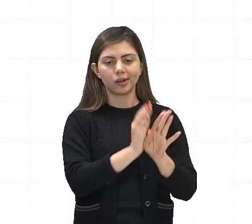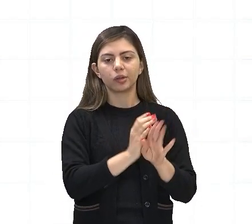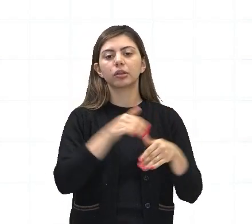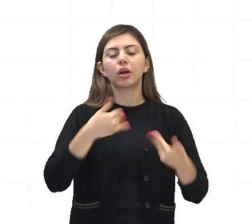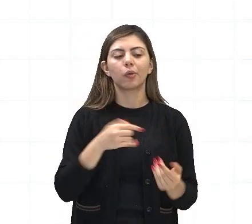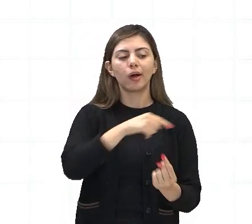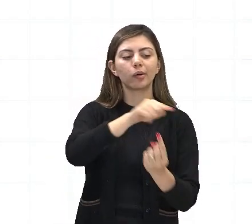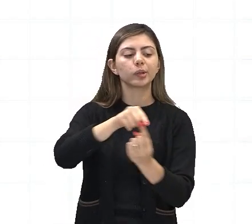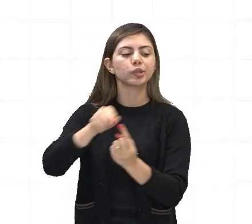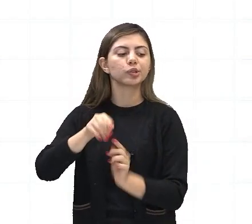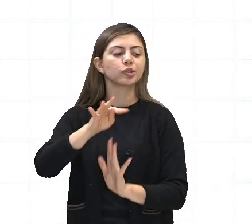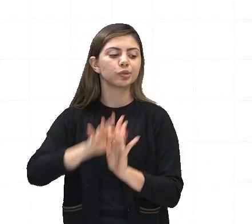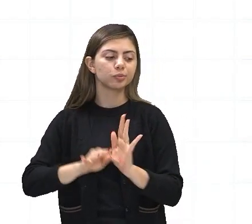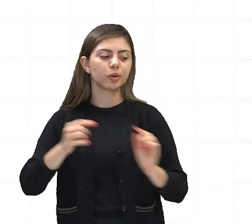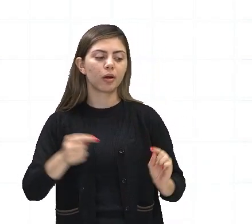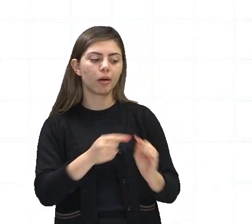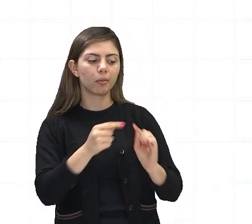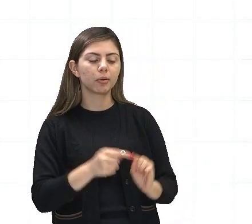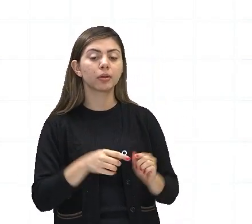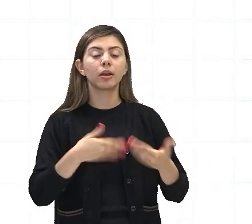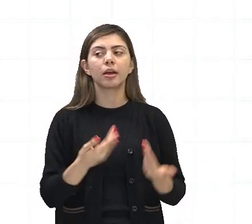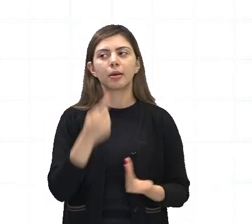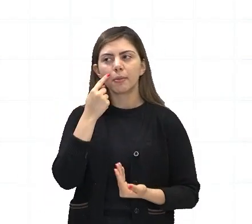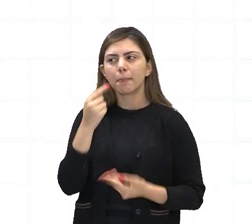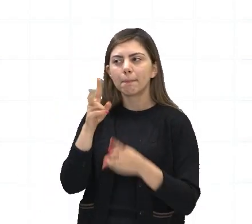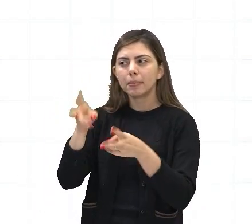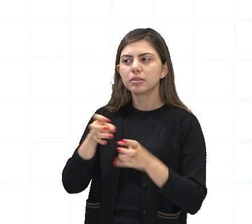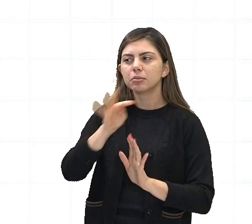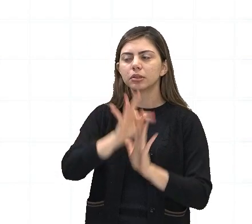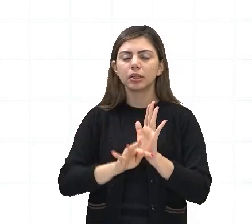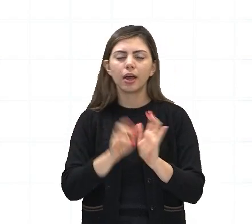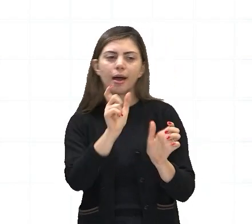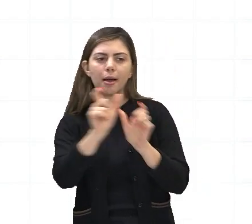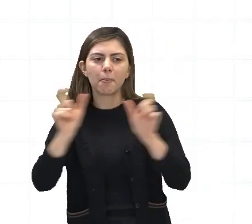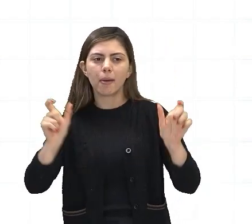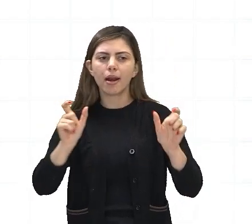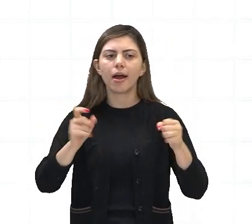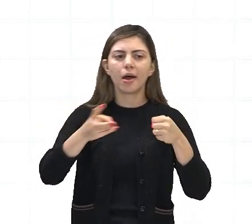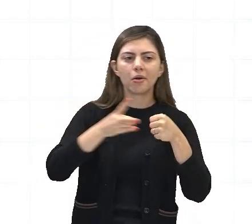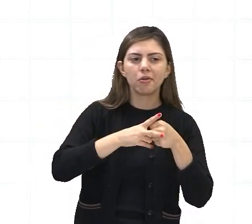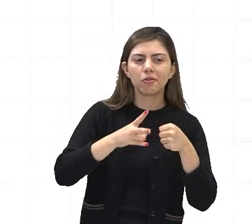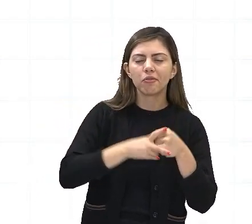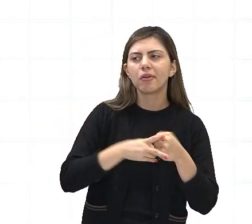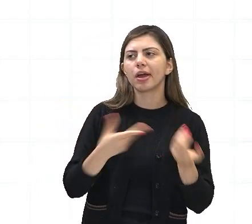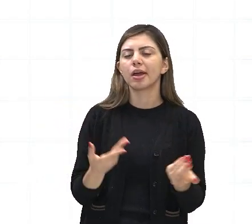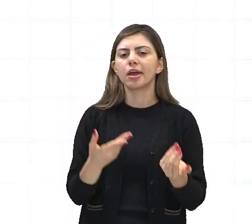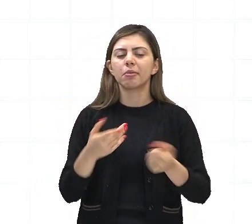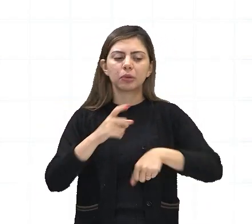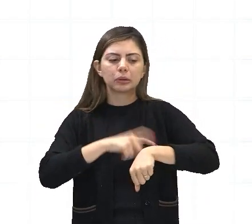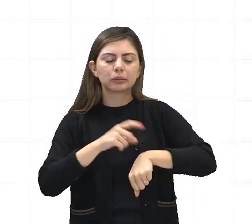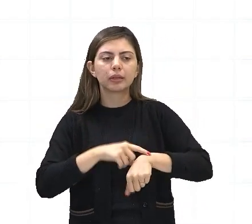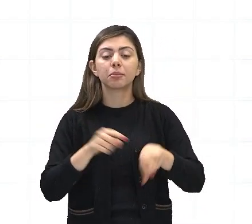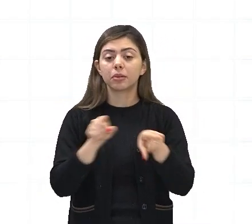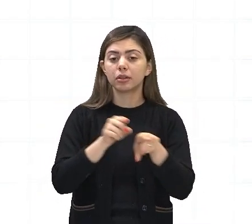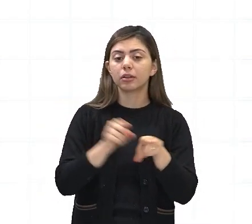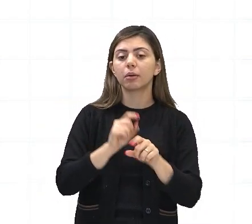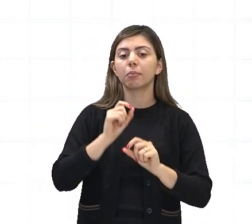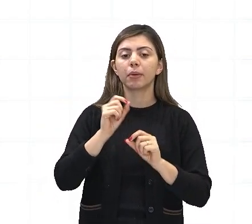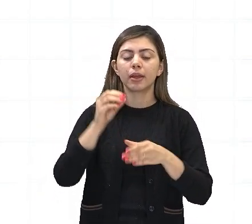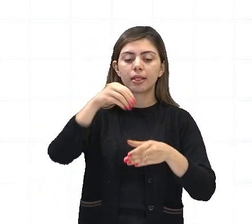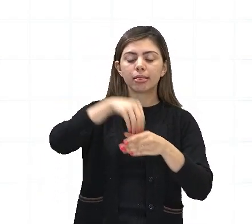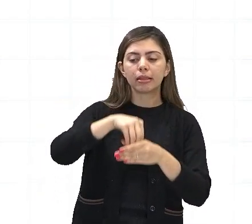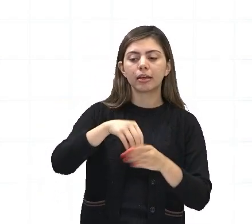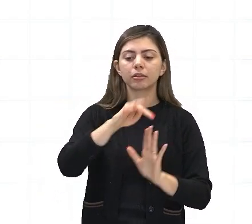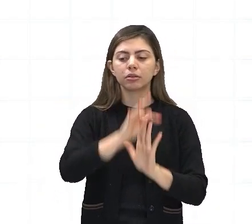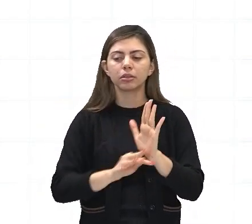textual baseado nos tempos verbais, no vocabulário utilizado e nas relações entre as partes